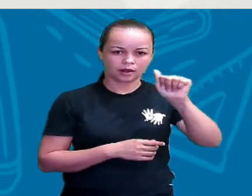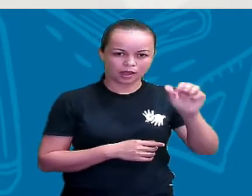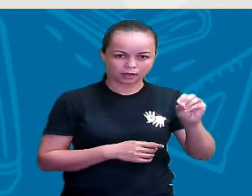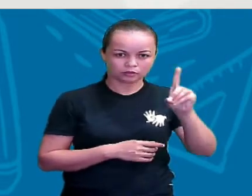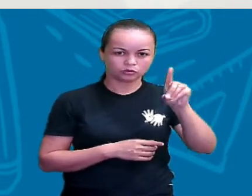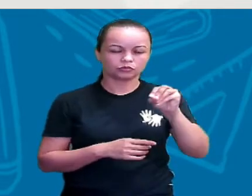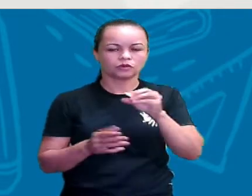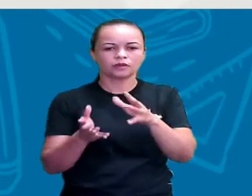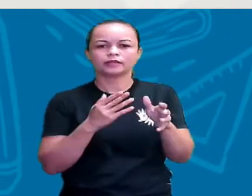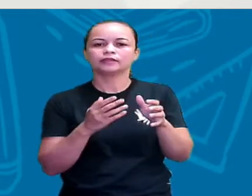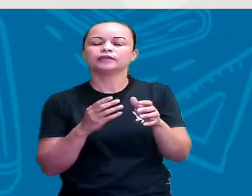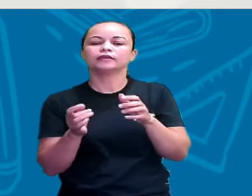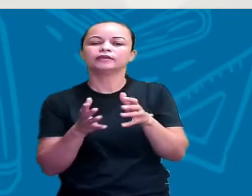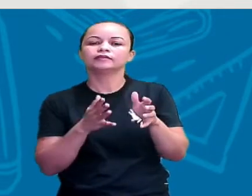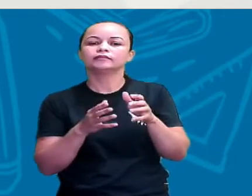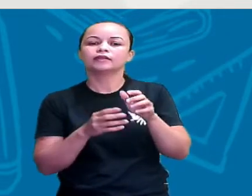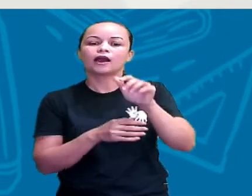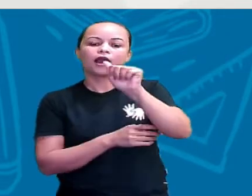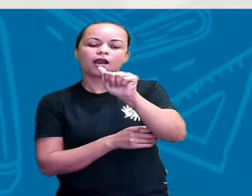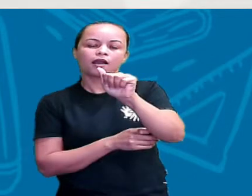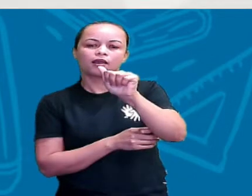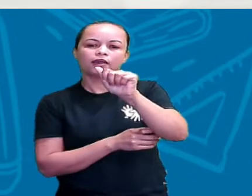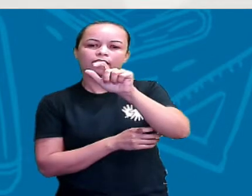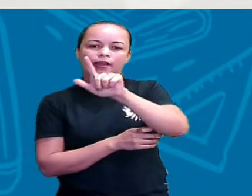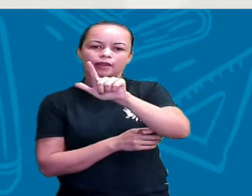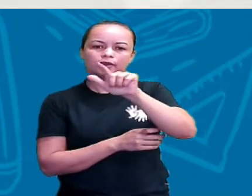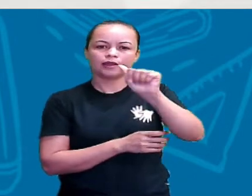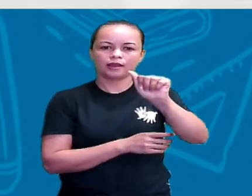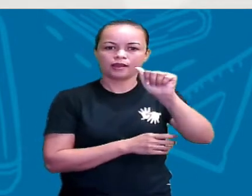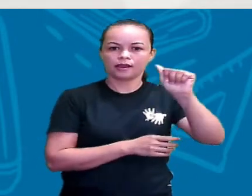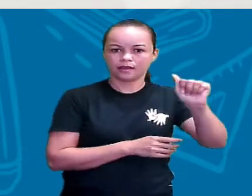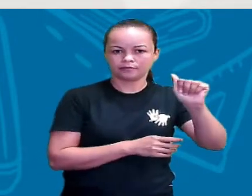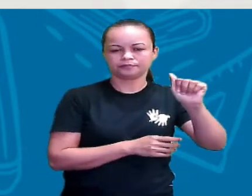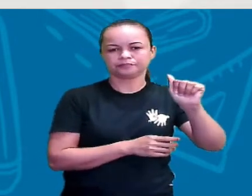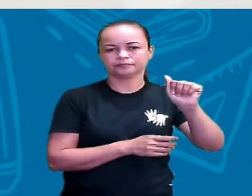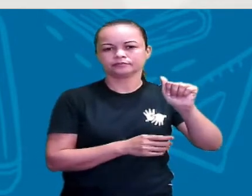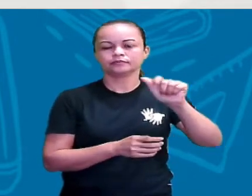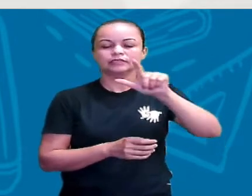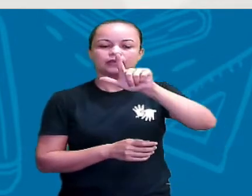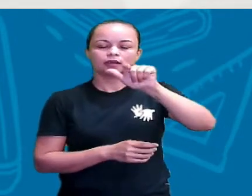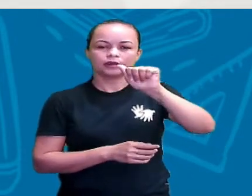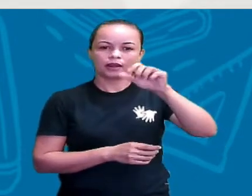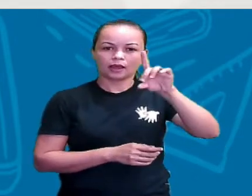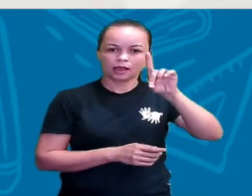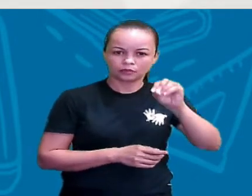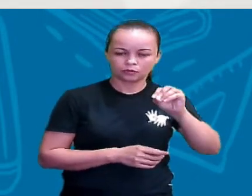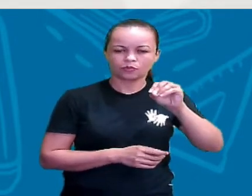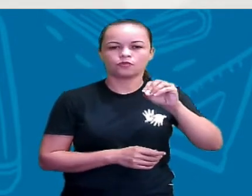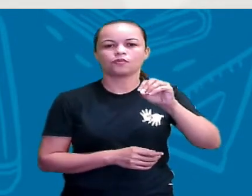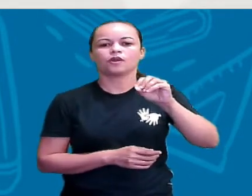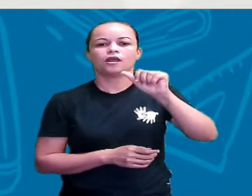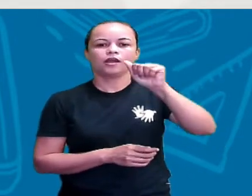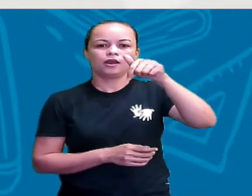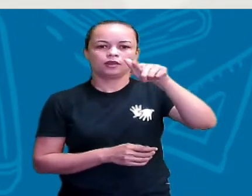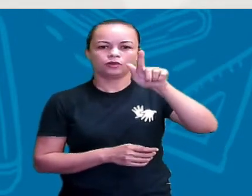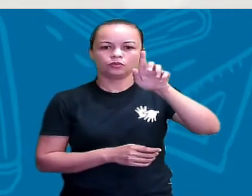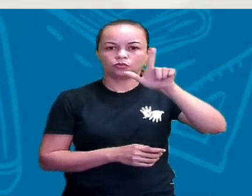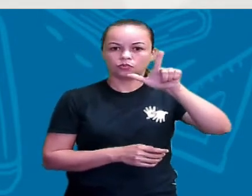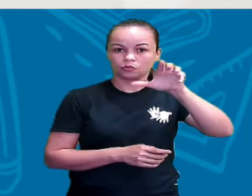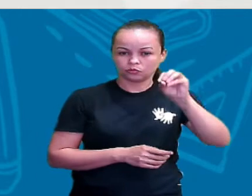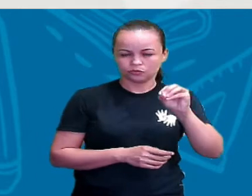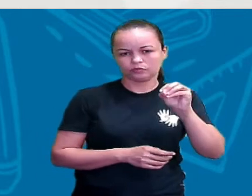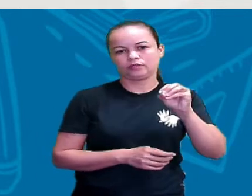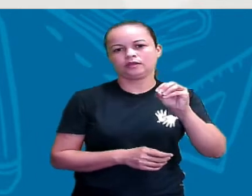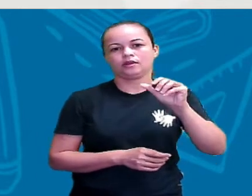tá? L, A, A. O que significa? Lado, ângulo e ângulo. Tá ok?